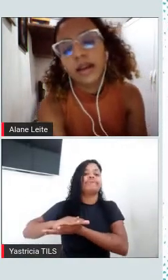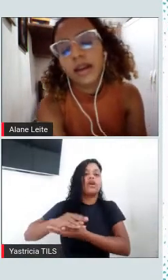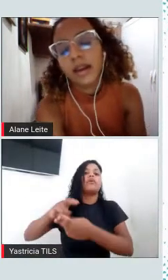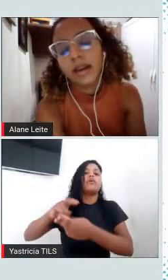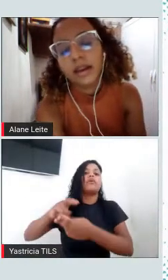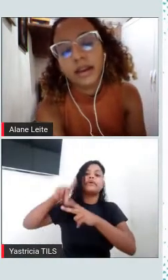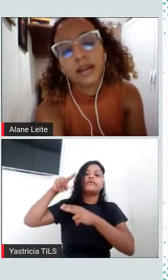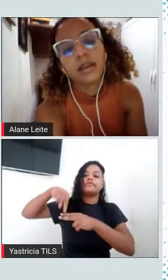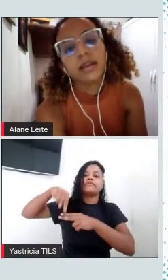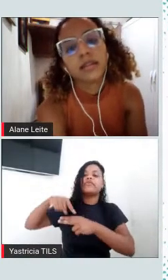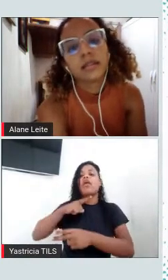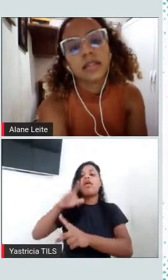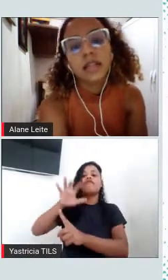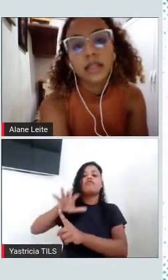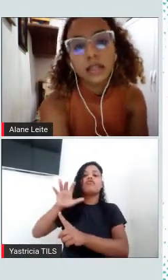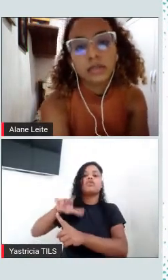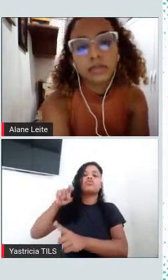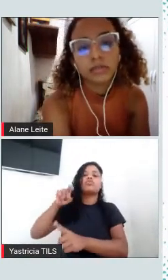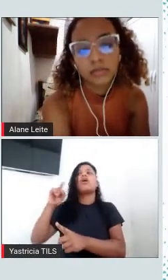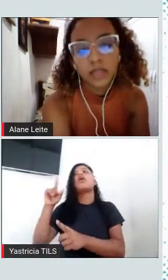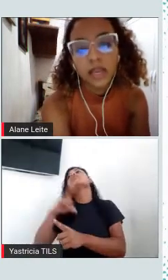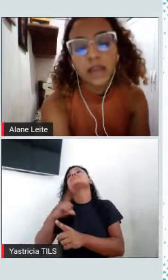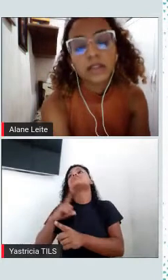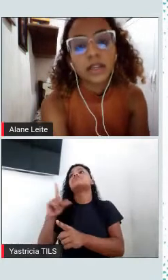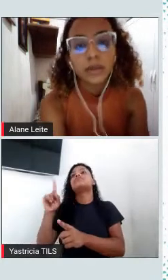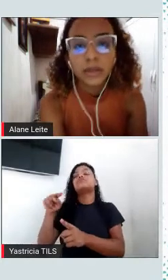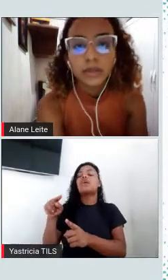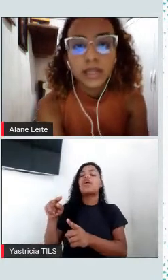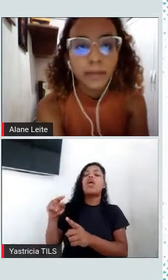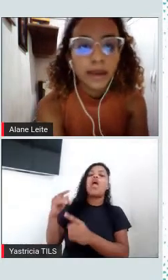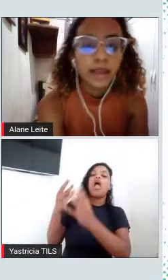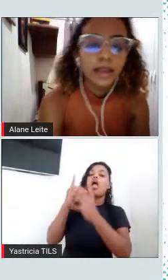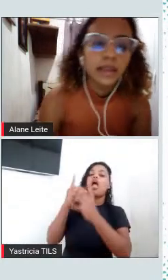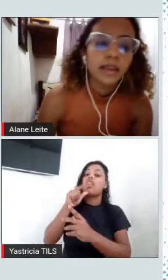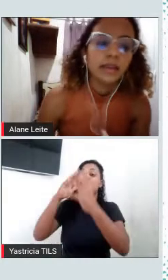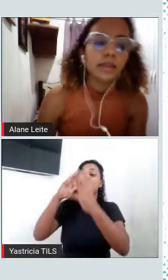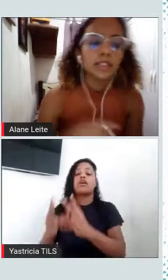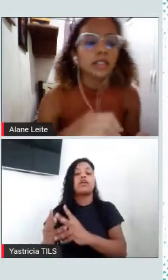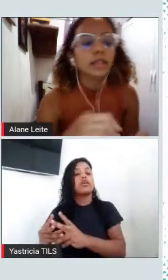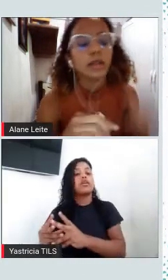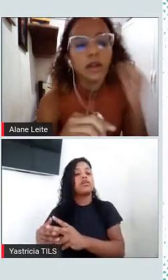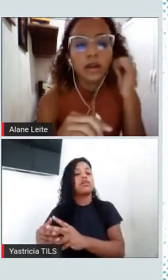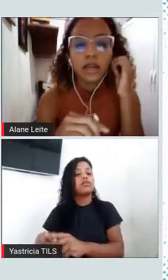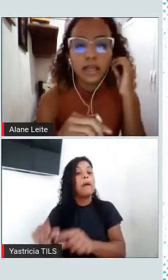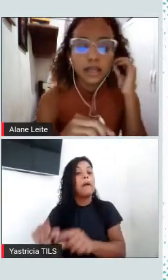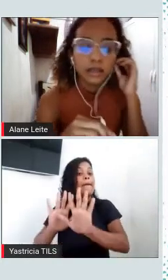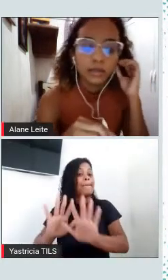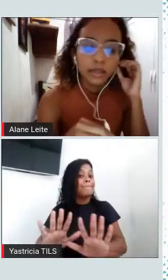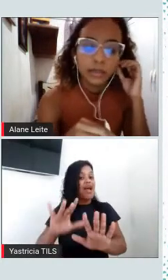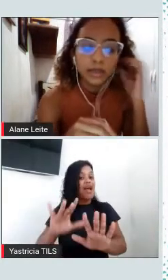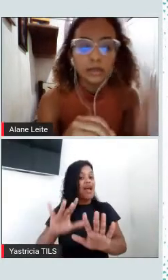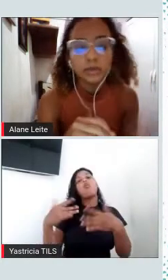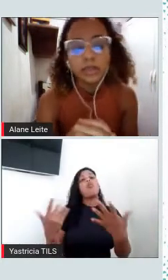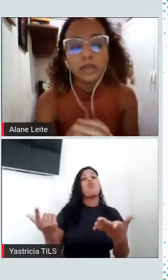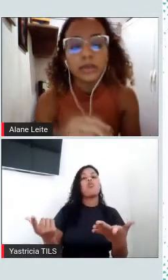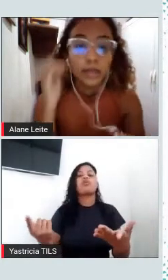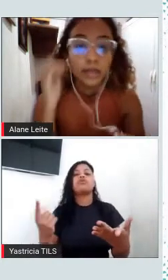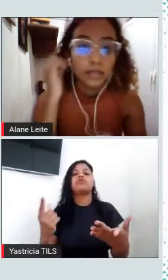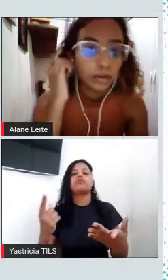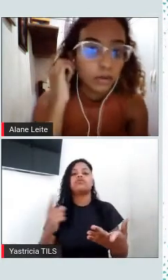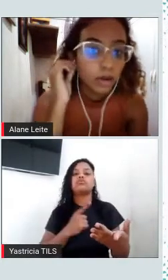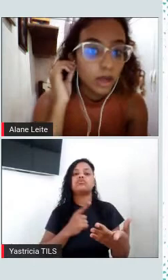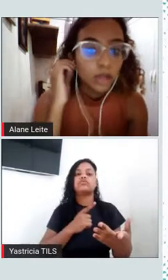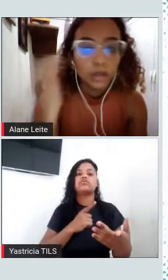a ser líquido. Só que quando quando a gente coloca ele numa temperatura e